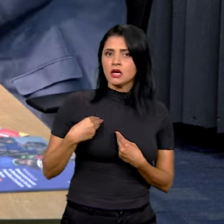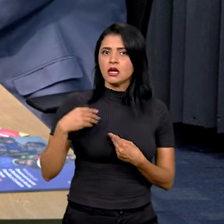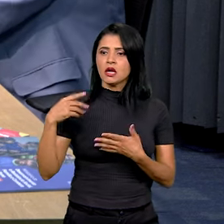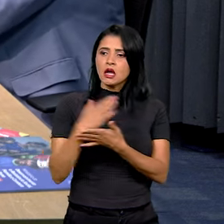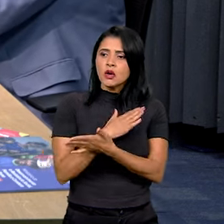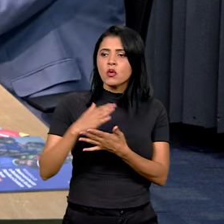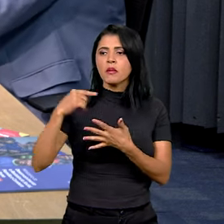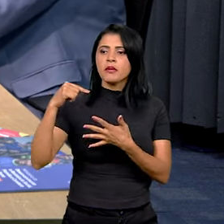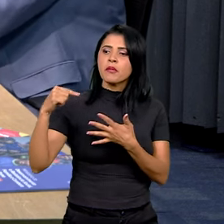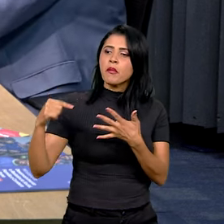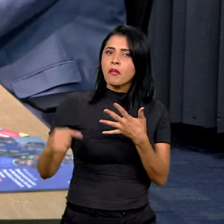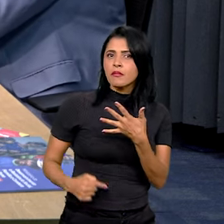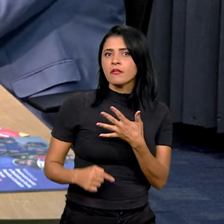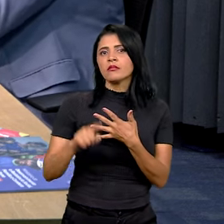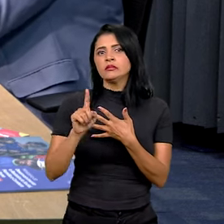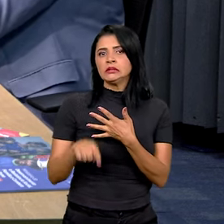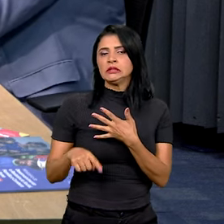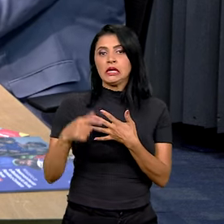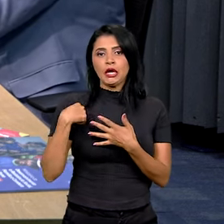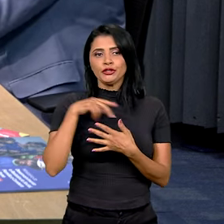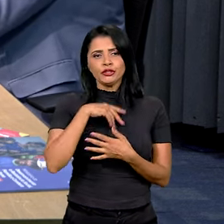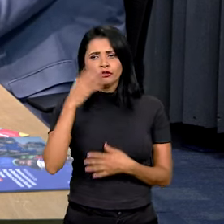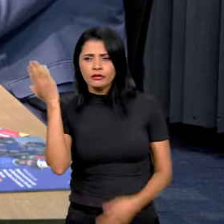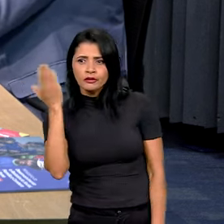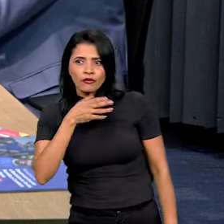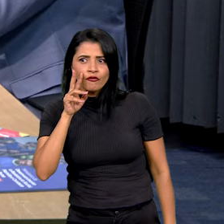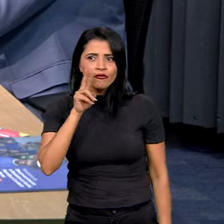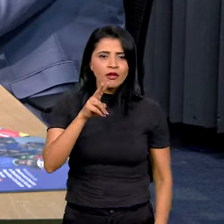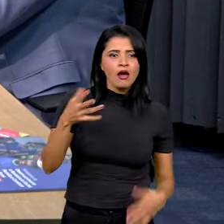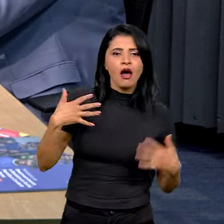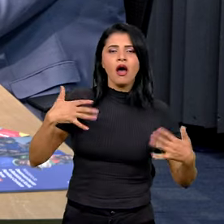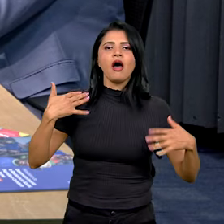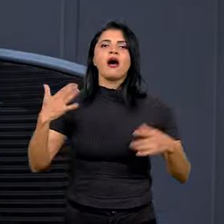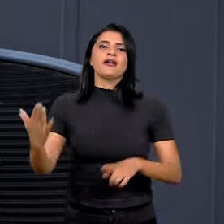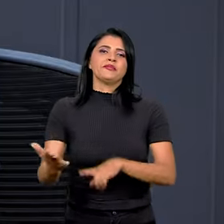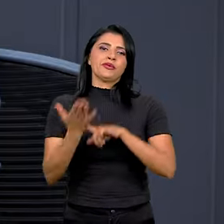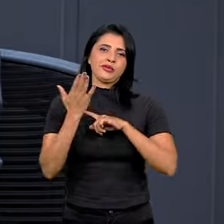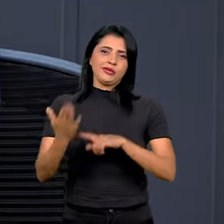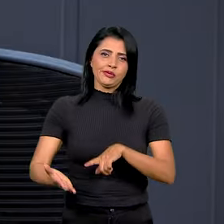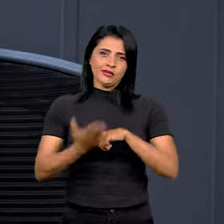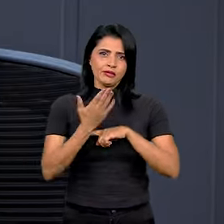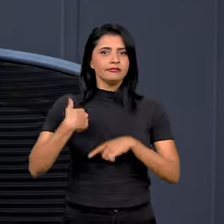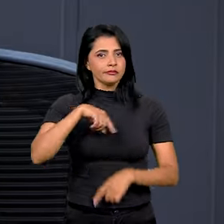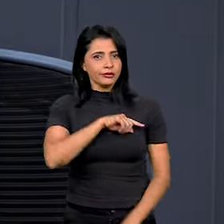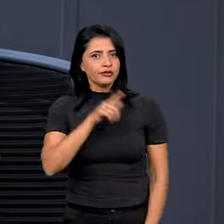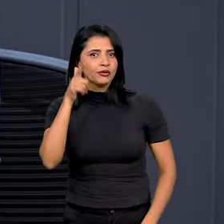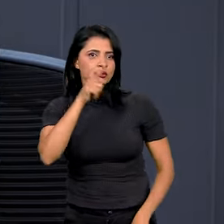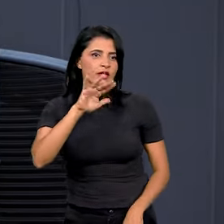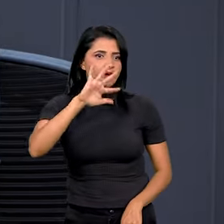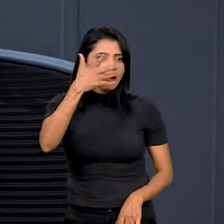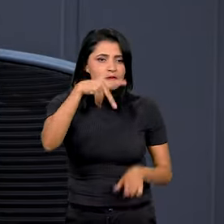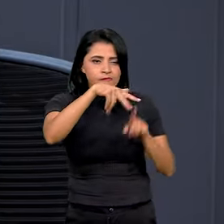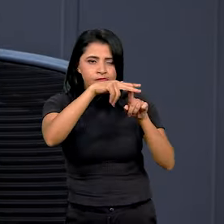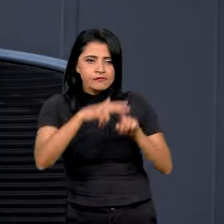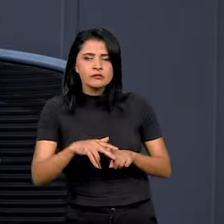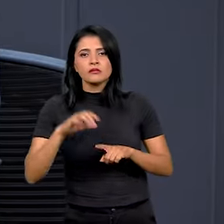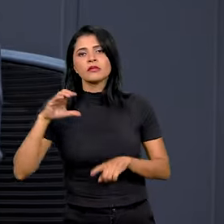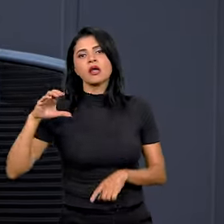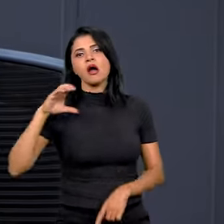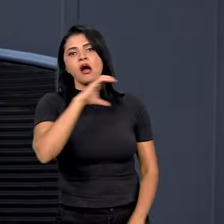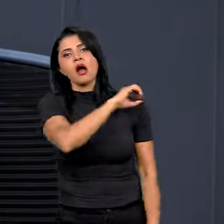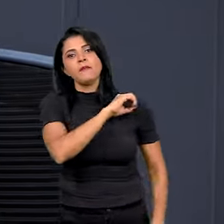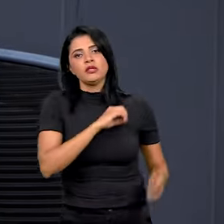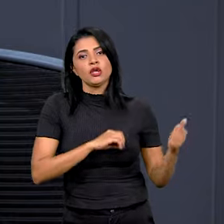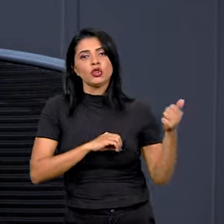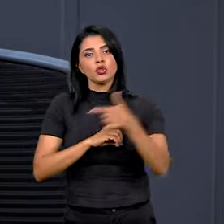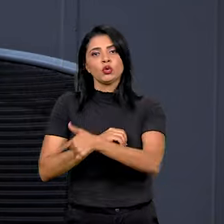gente alguns pontos né vamos dizer assim alguns pontos cegos que a gente não via né no no cotidiano e a gente consegue resolver isso de uma forma muito mais